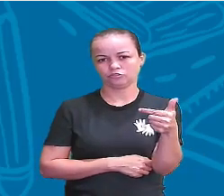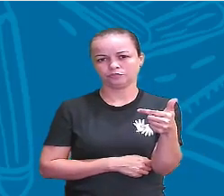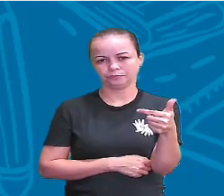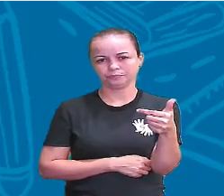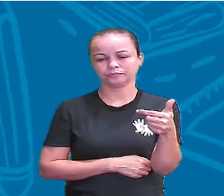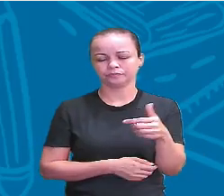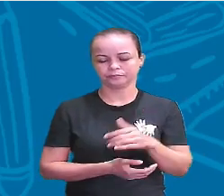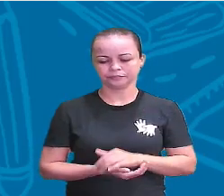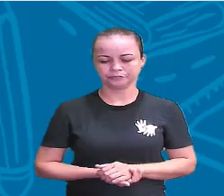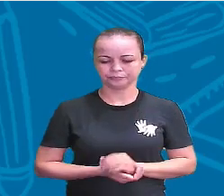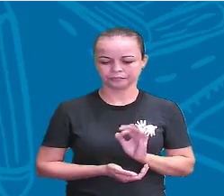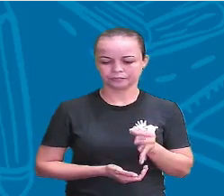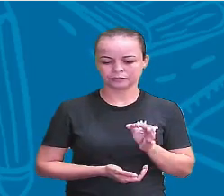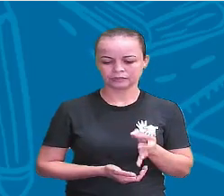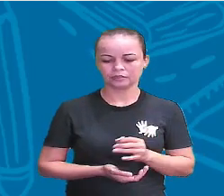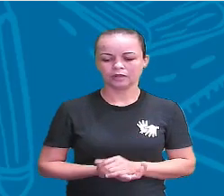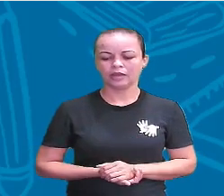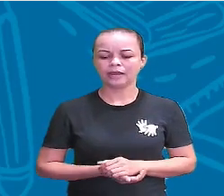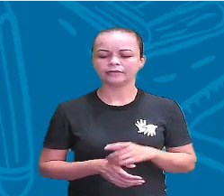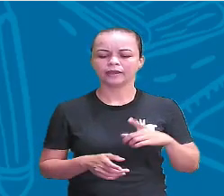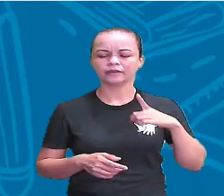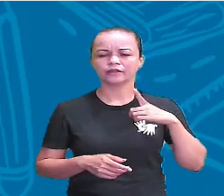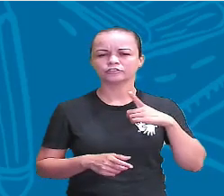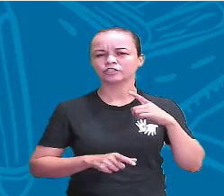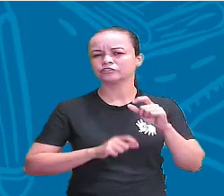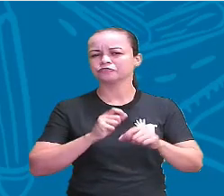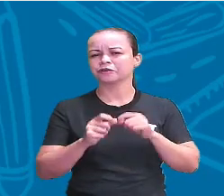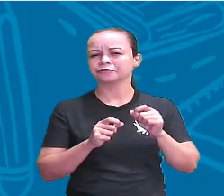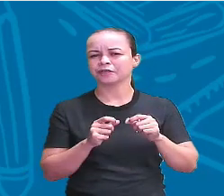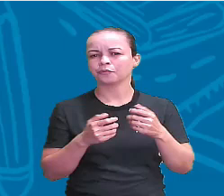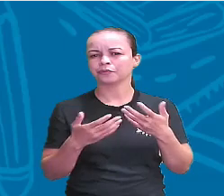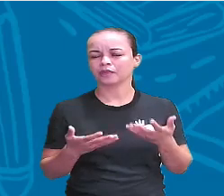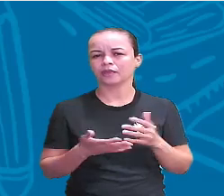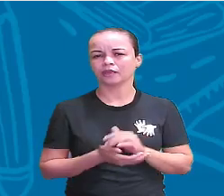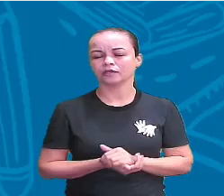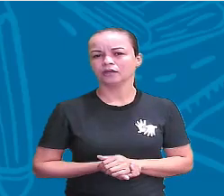22,2, tá certo? E aí a gente vai ter, né, um